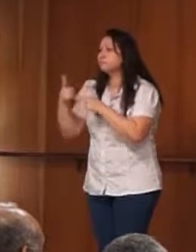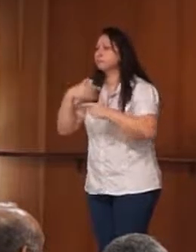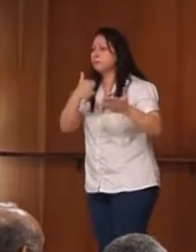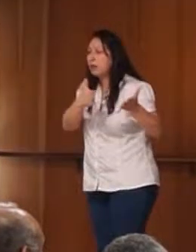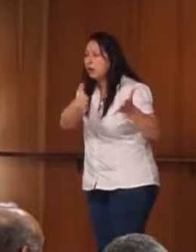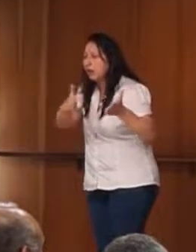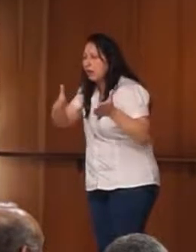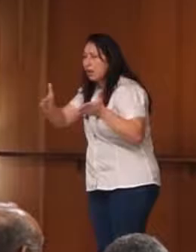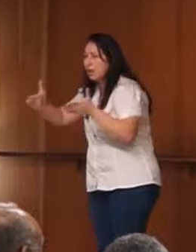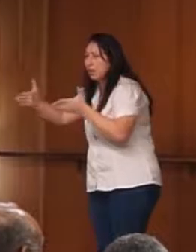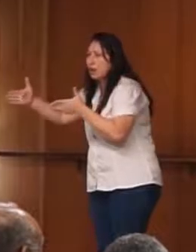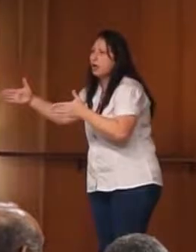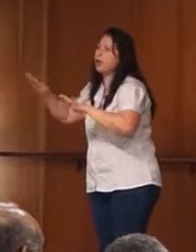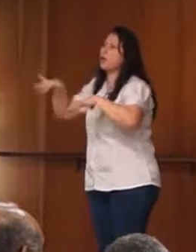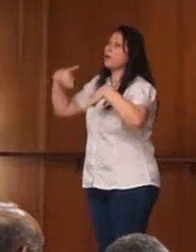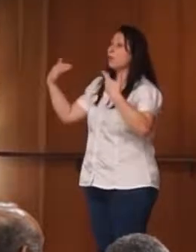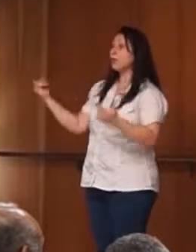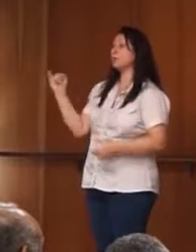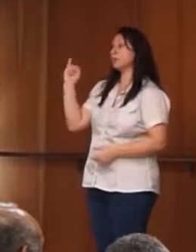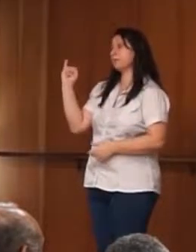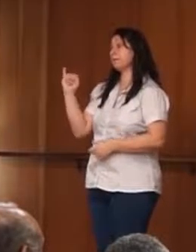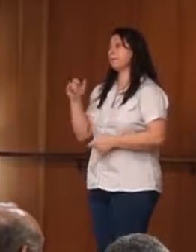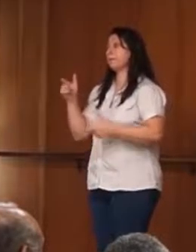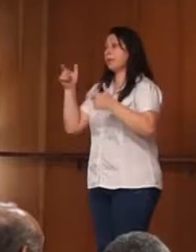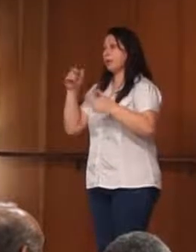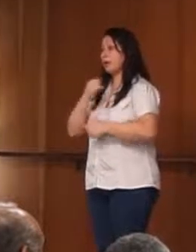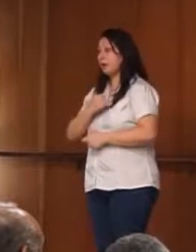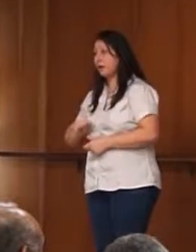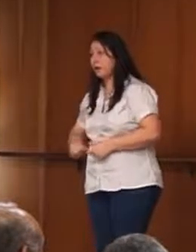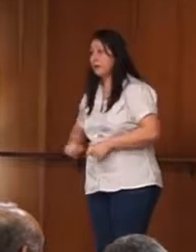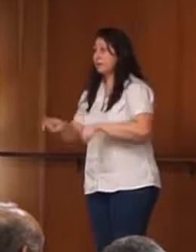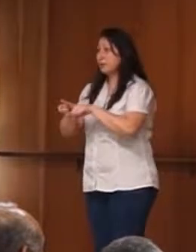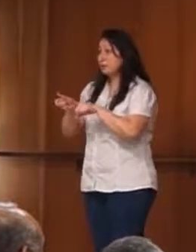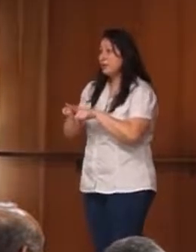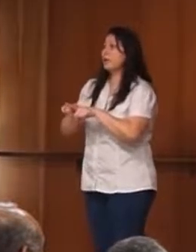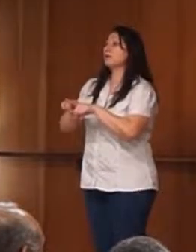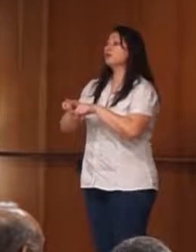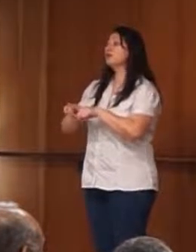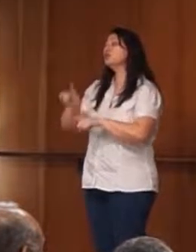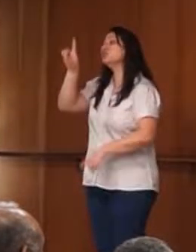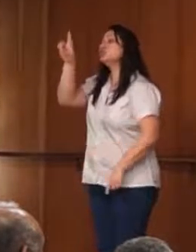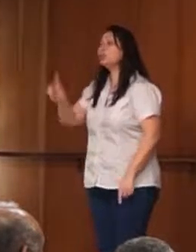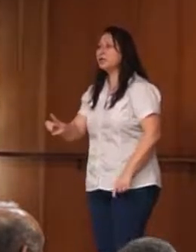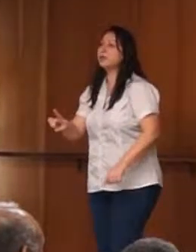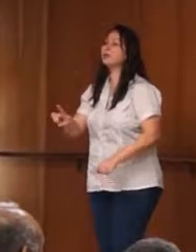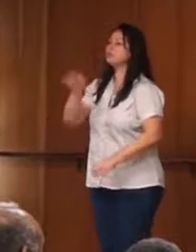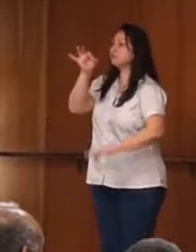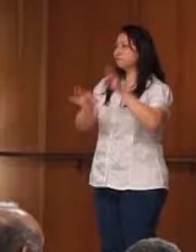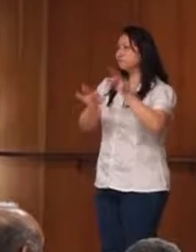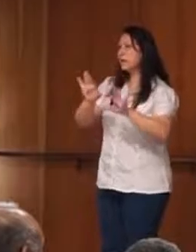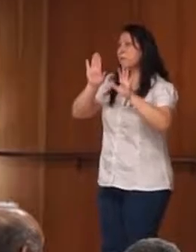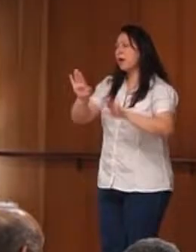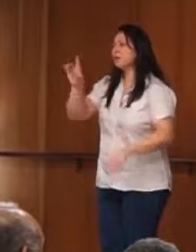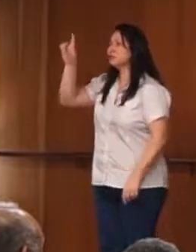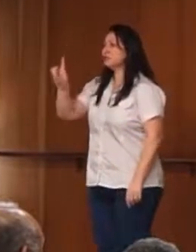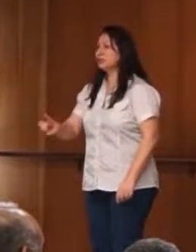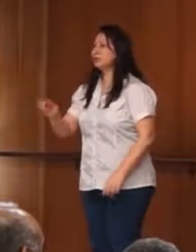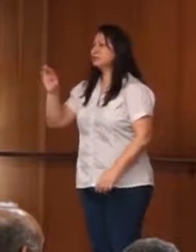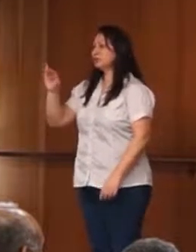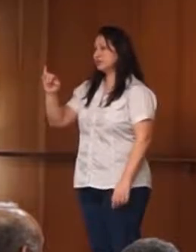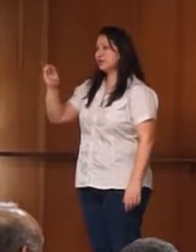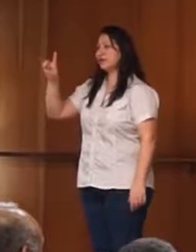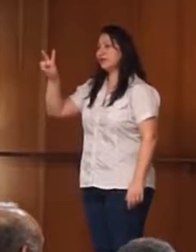em que os escravos eram sujeitos de direito penal, mas não eram sujeitos de direitos civis, né, o que fez, inclusive,